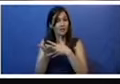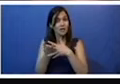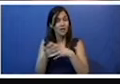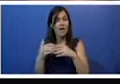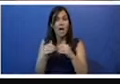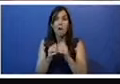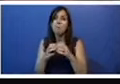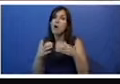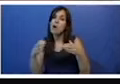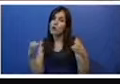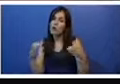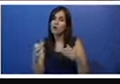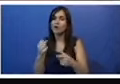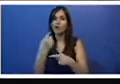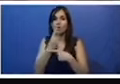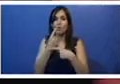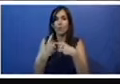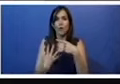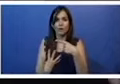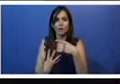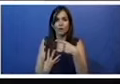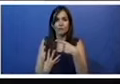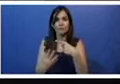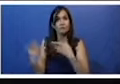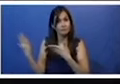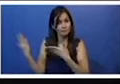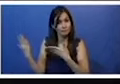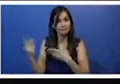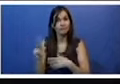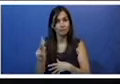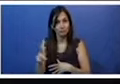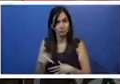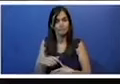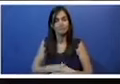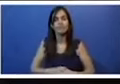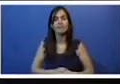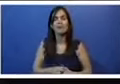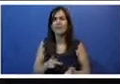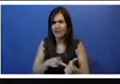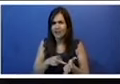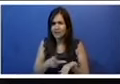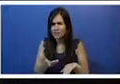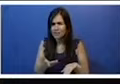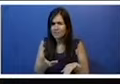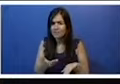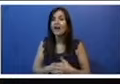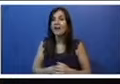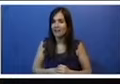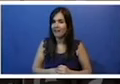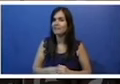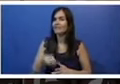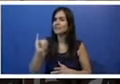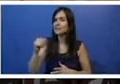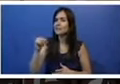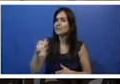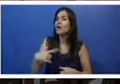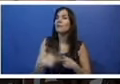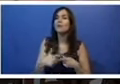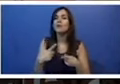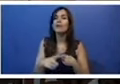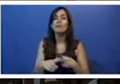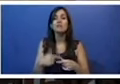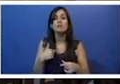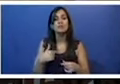maior que 1/4 né então quanto mais por mais partes Eu dividi